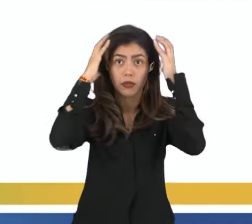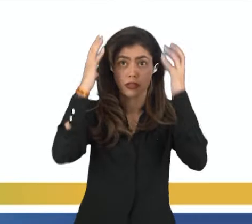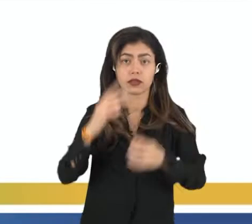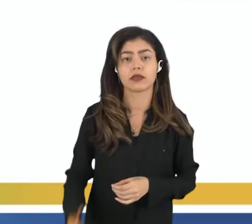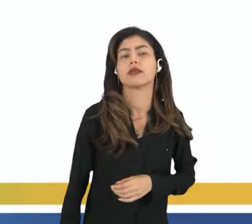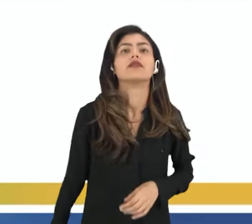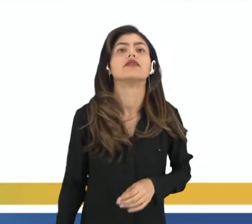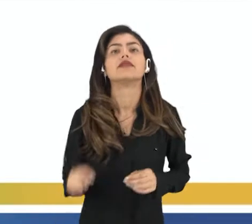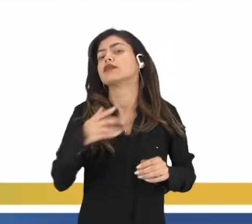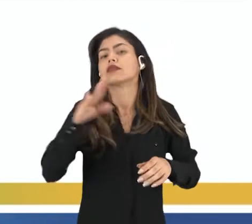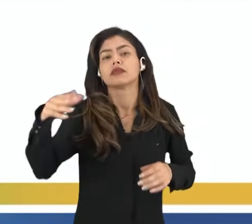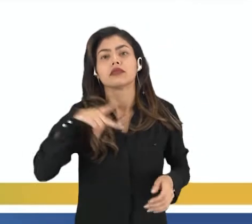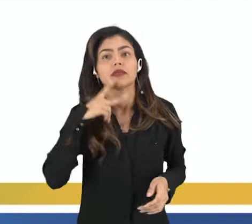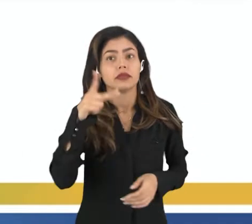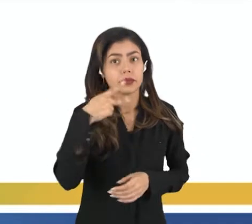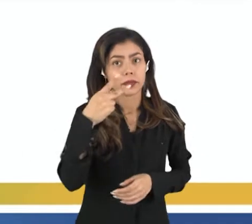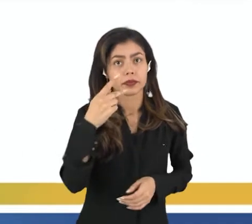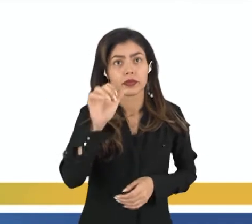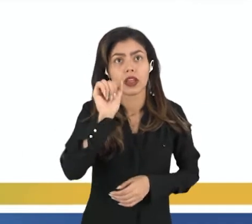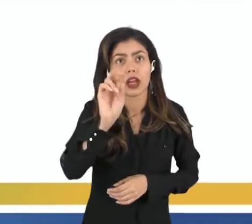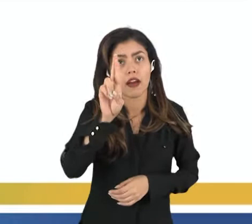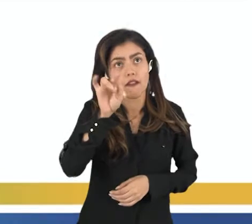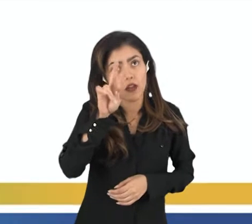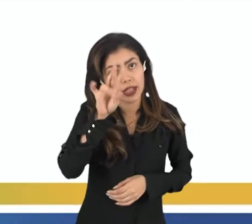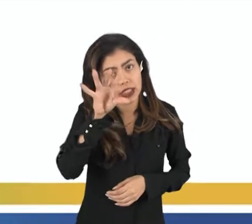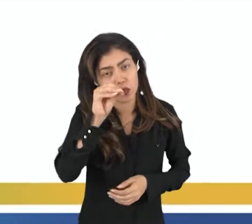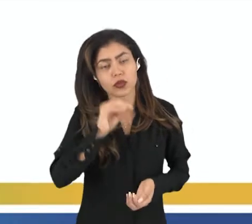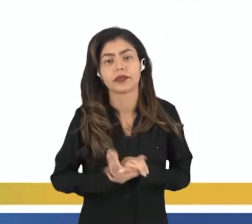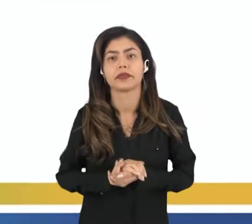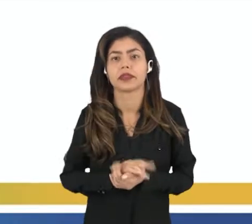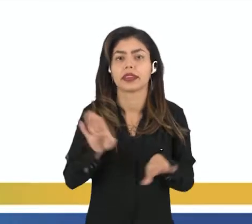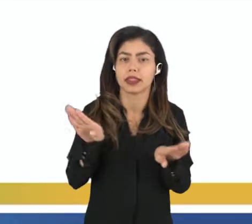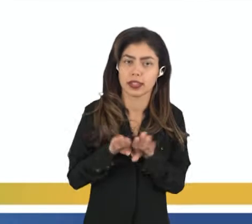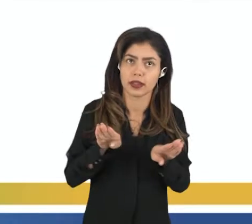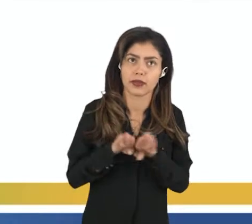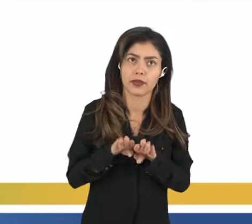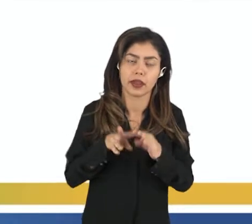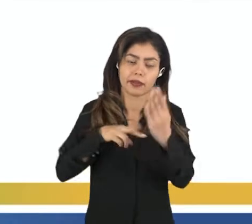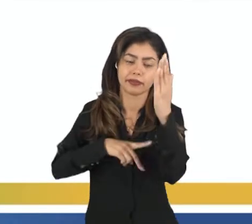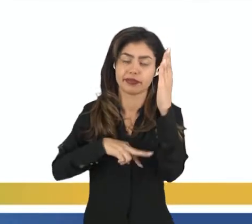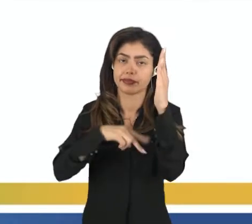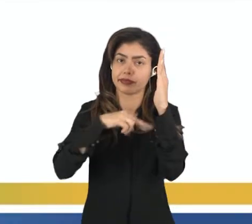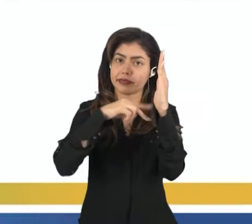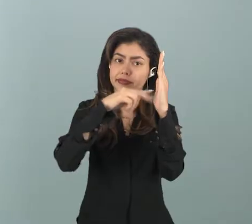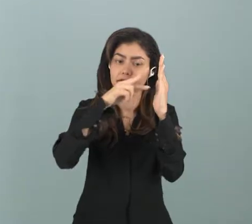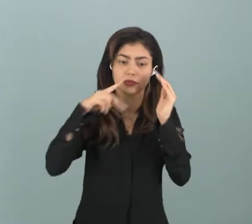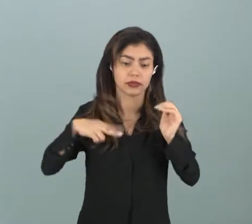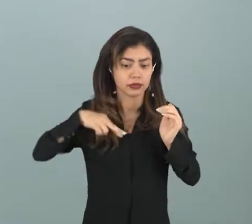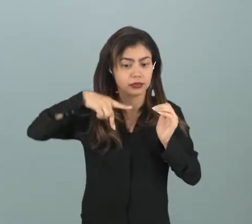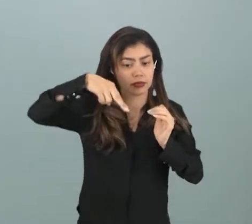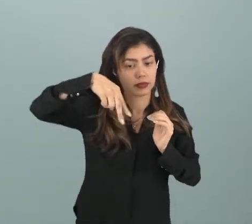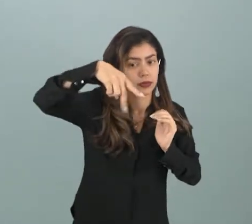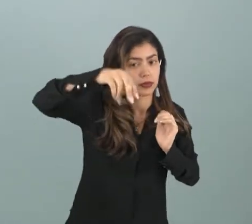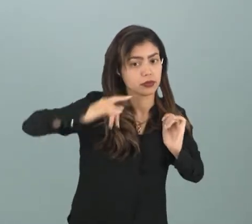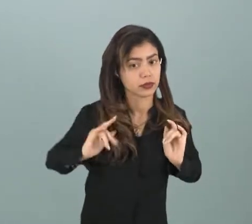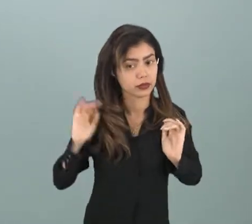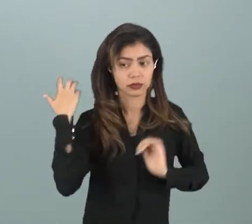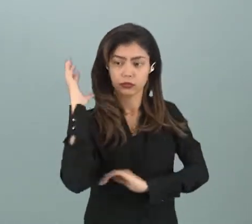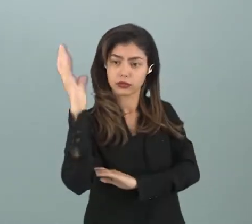capacete. Quando a gente fala sobre o arvorismo, né, e sobre essas escaladas, esses circuitos que são